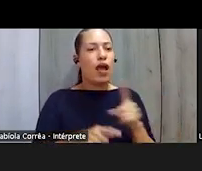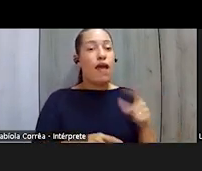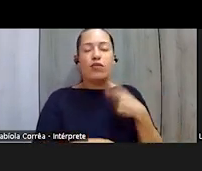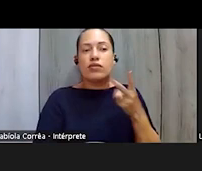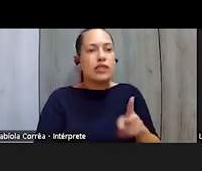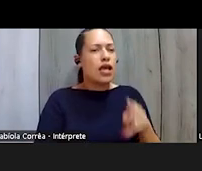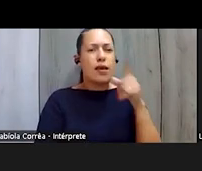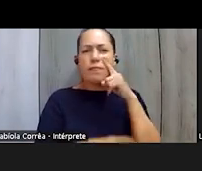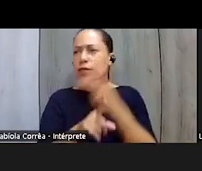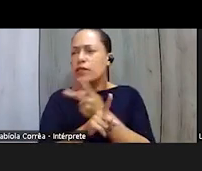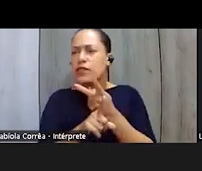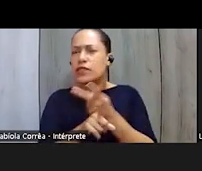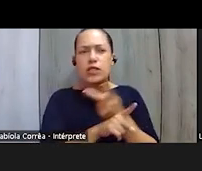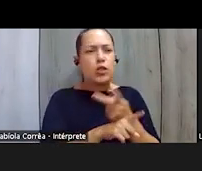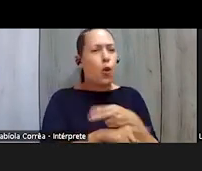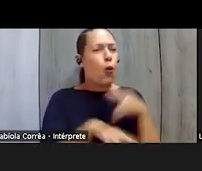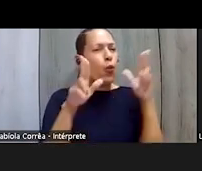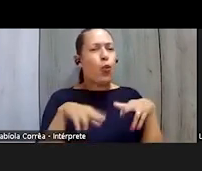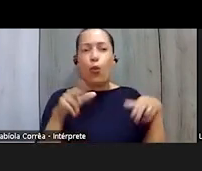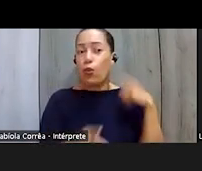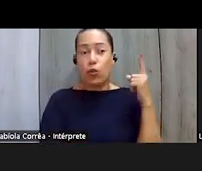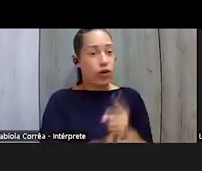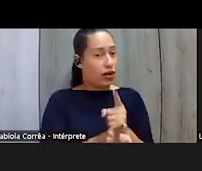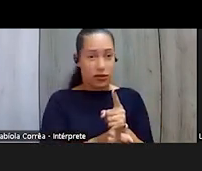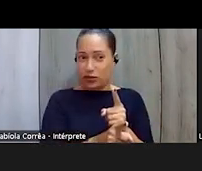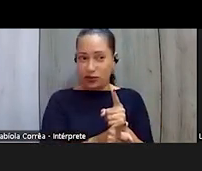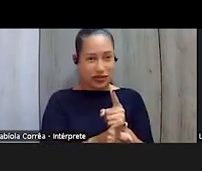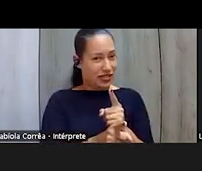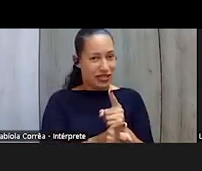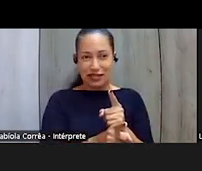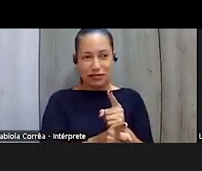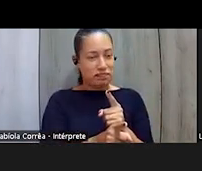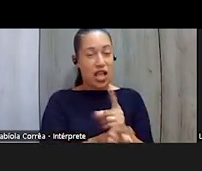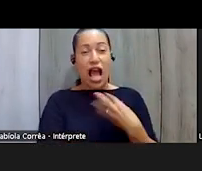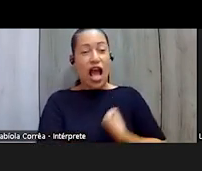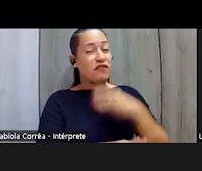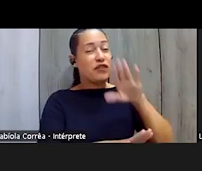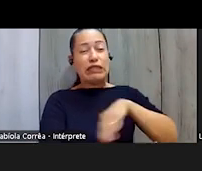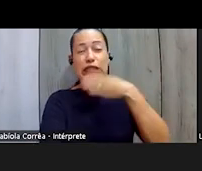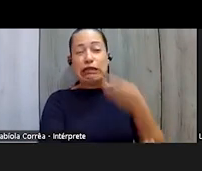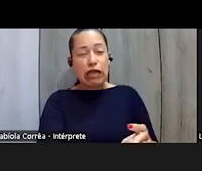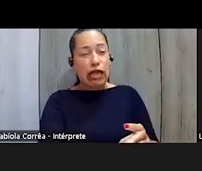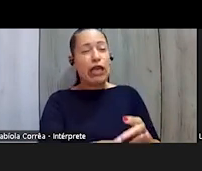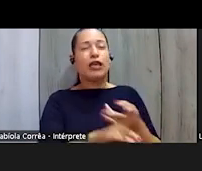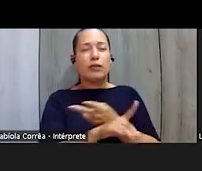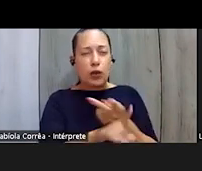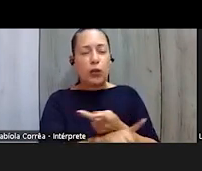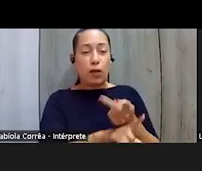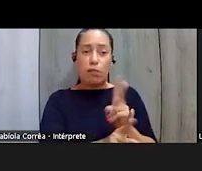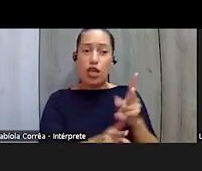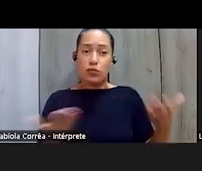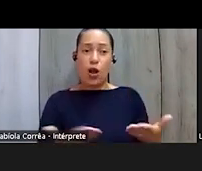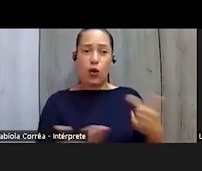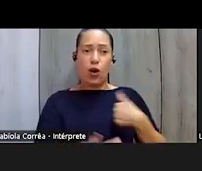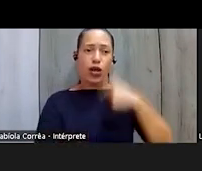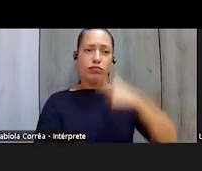fósseis, nunca os encontrei. Procurei, acho que durante a vida inteira, mesmo agora como professor, já nos